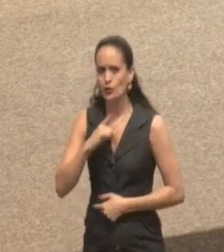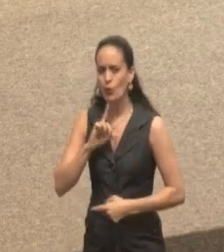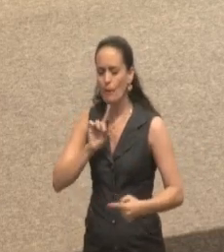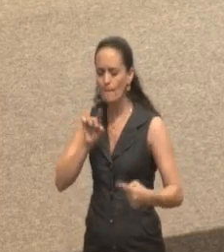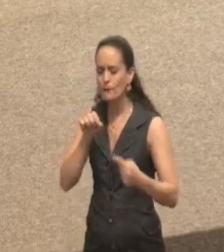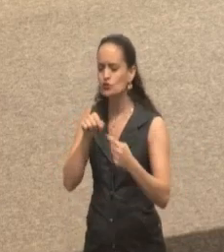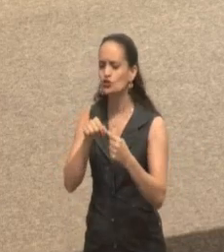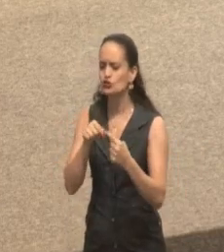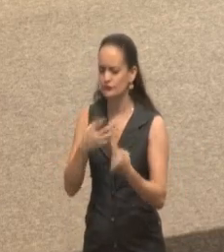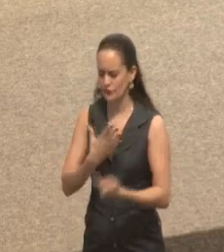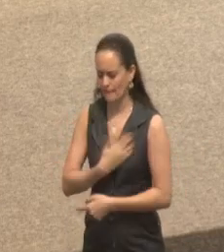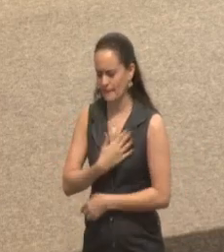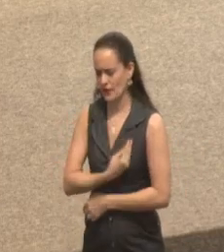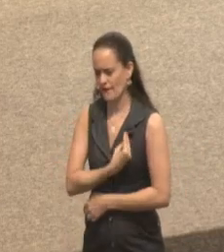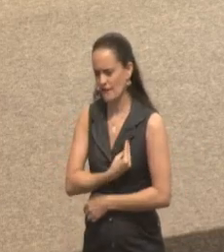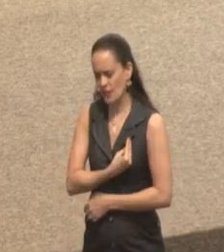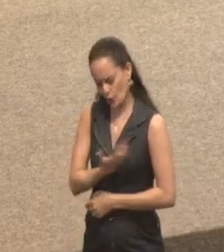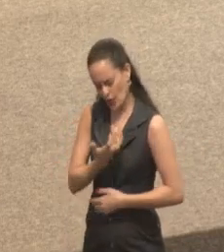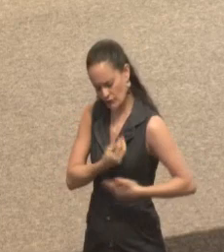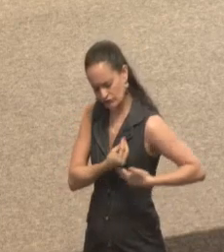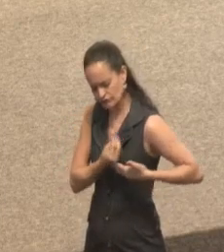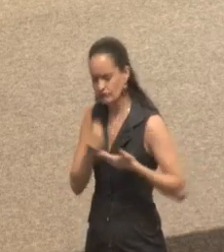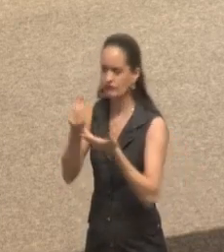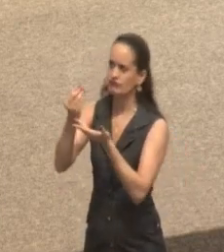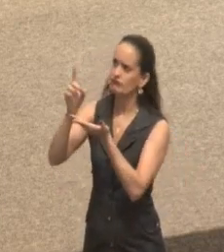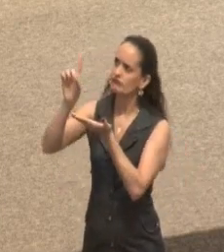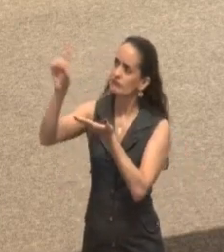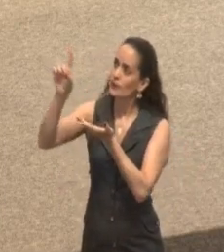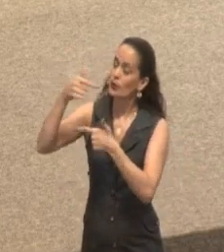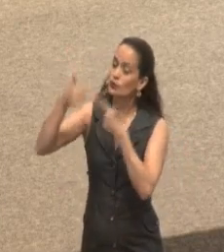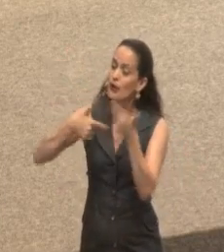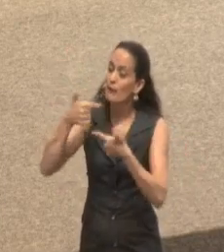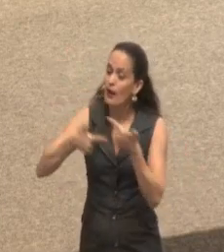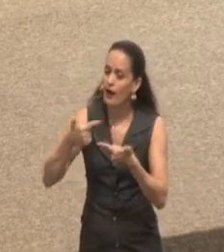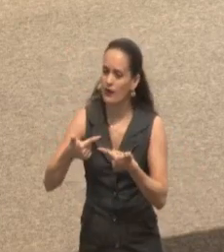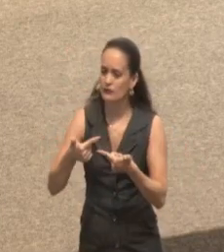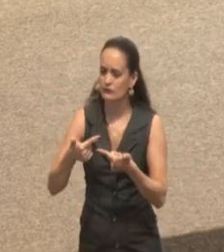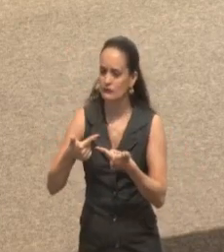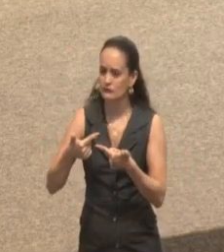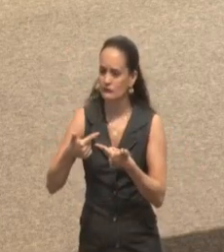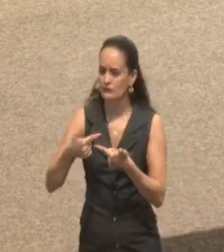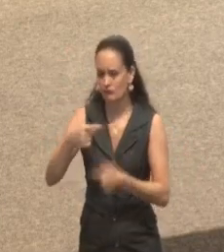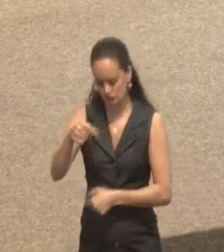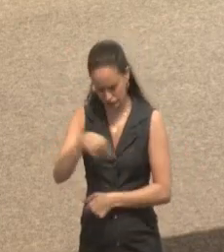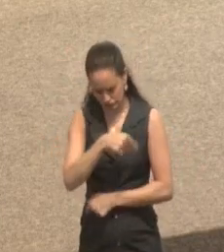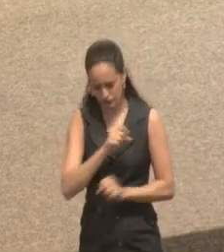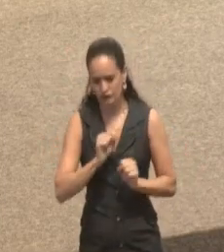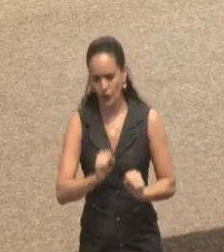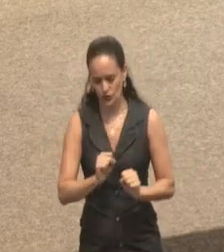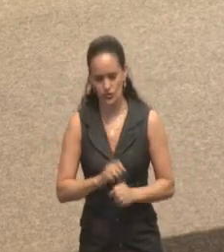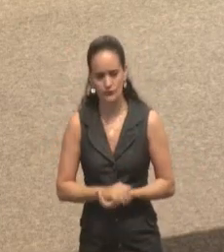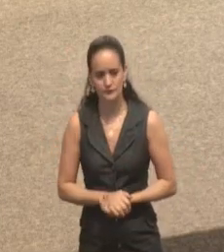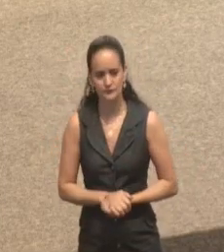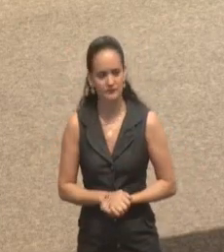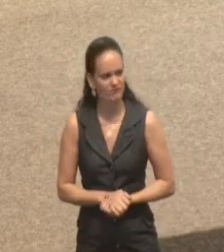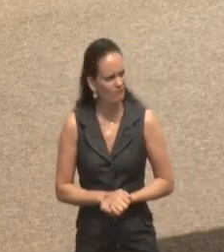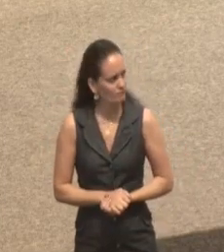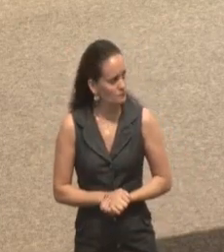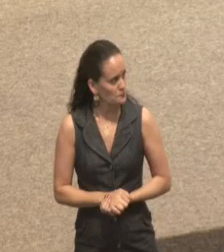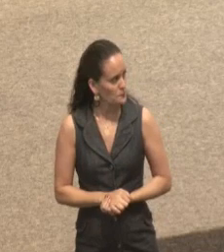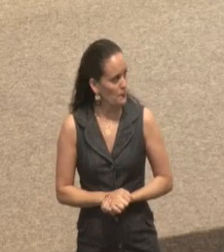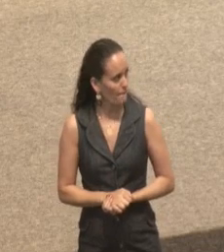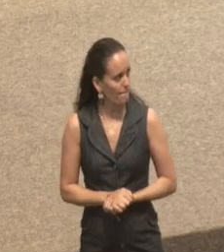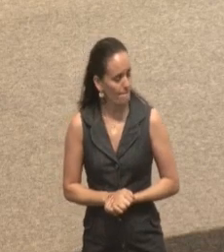eu quero consagrar minha vida, quero dedicar minha vida ao Senhor por esta obra. Eu vou ir à frente para a gente orar. Pode